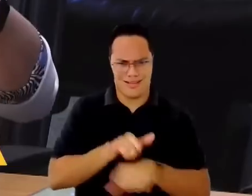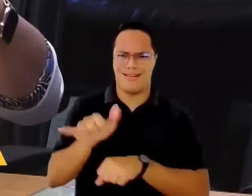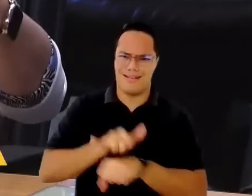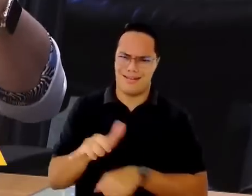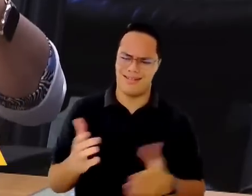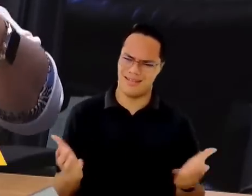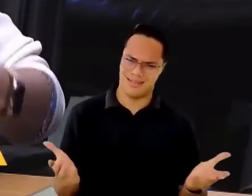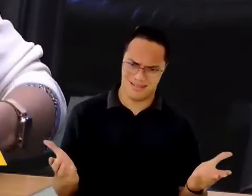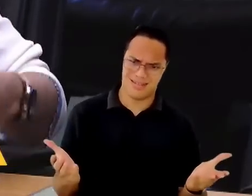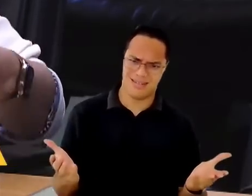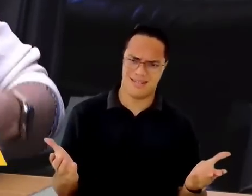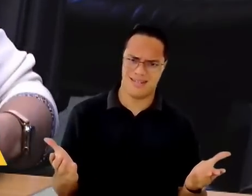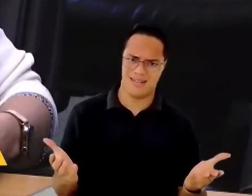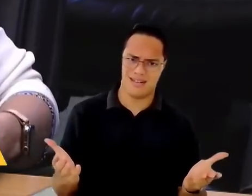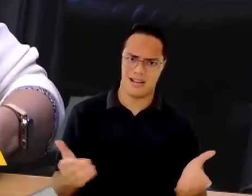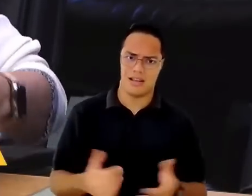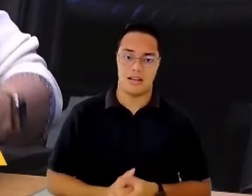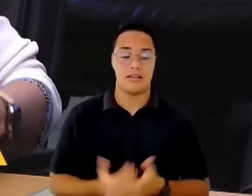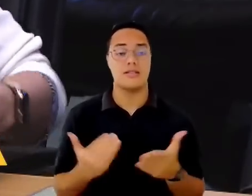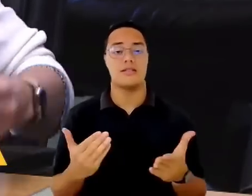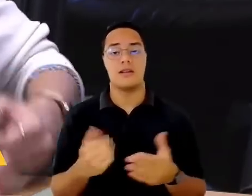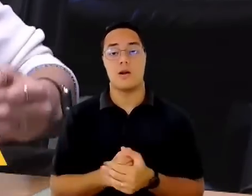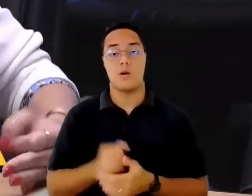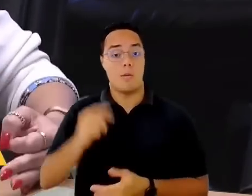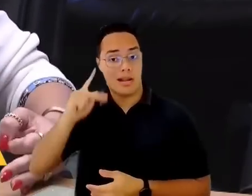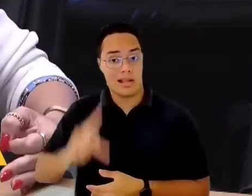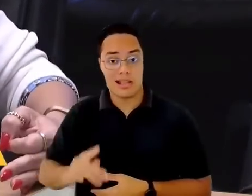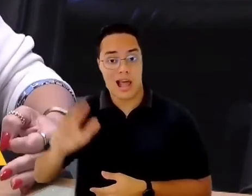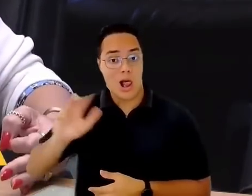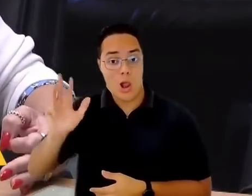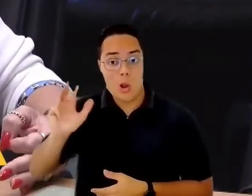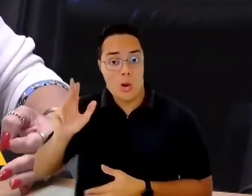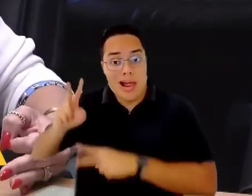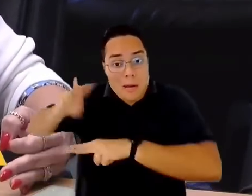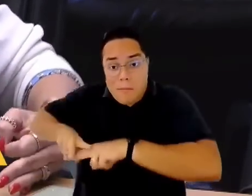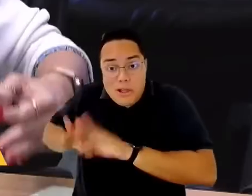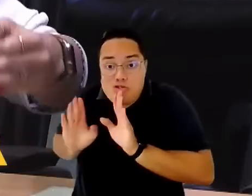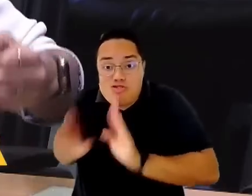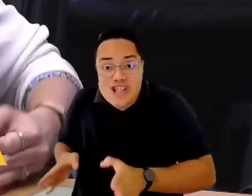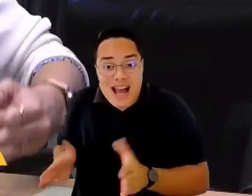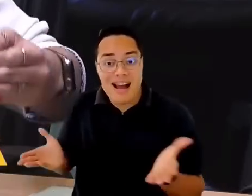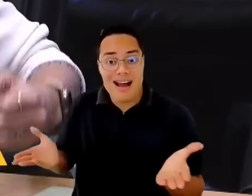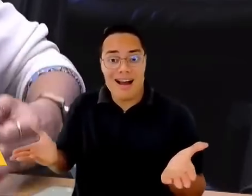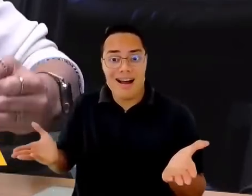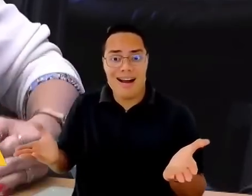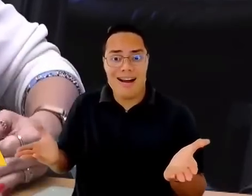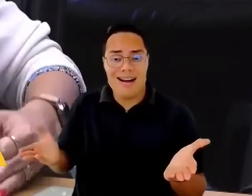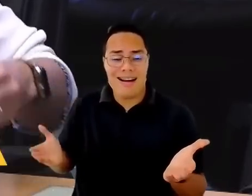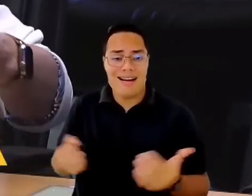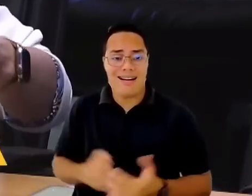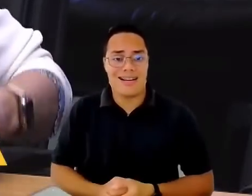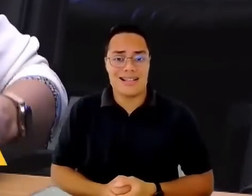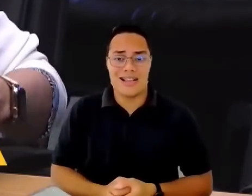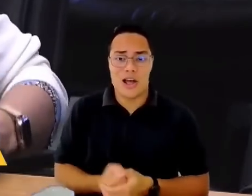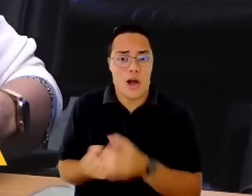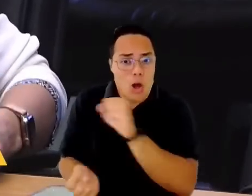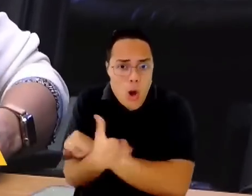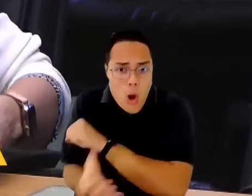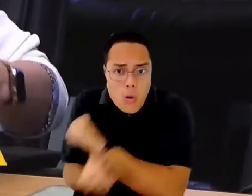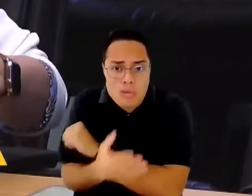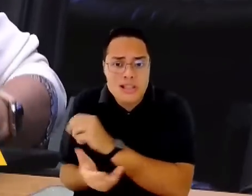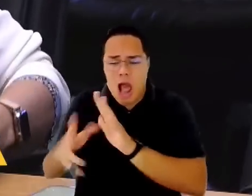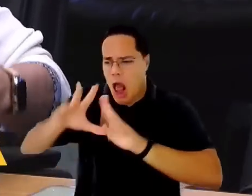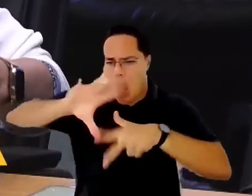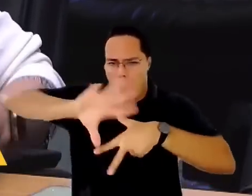o presidente Lula é um ex condenado o prático de corrupção e eu estou dizendo